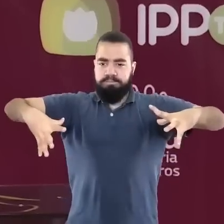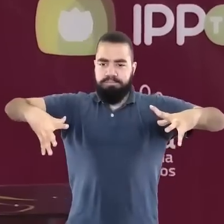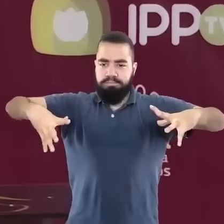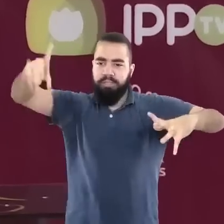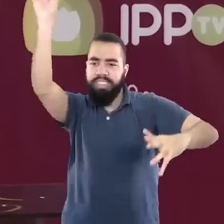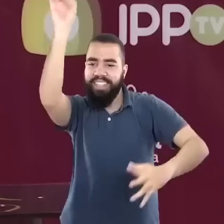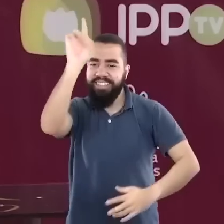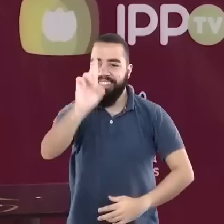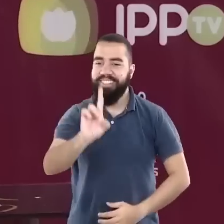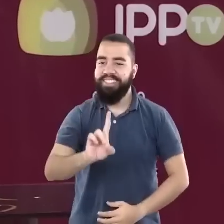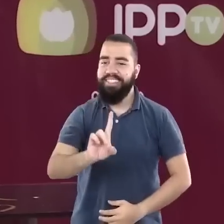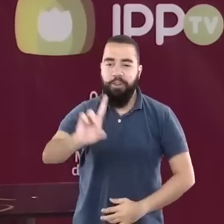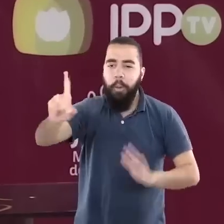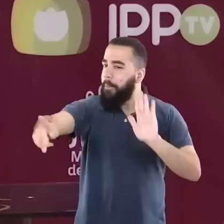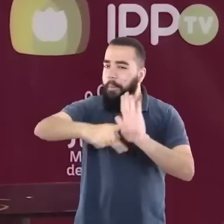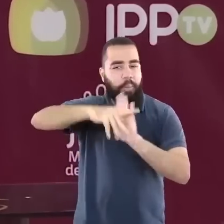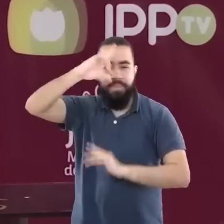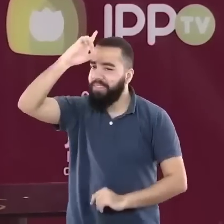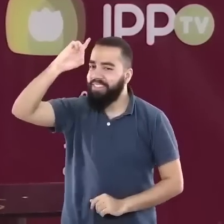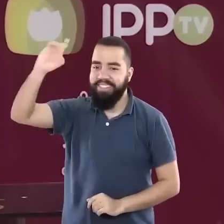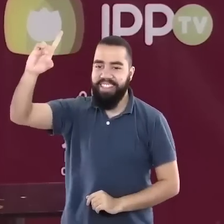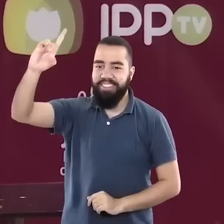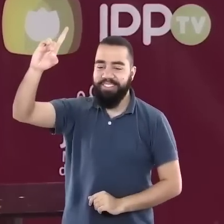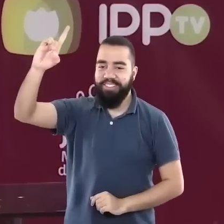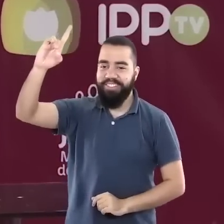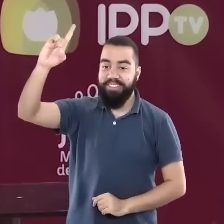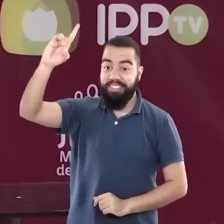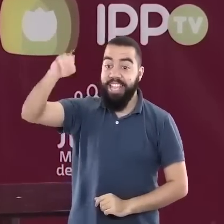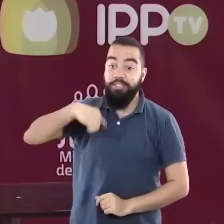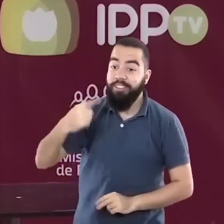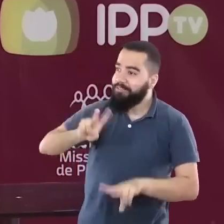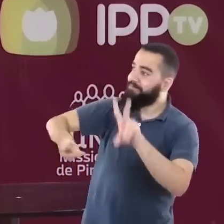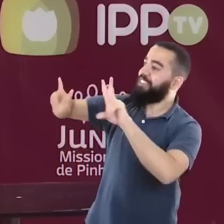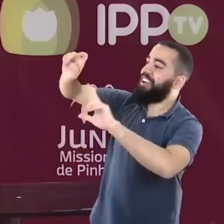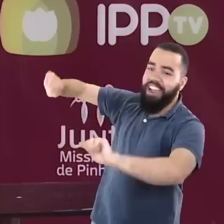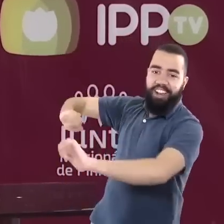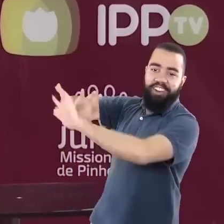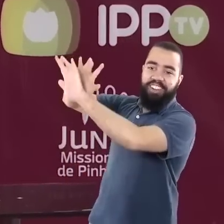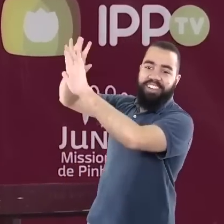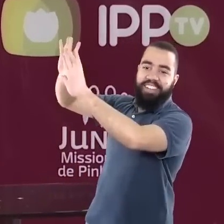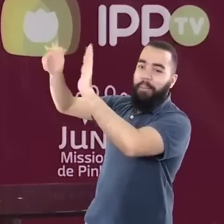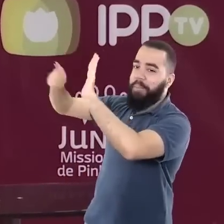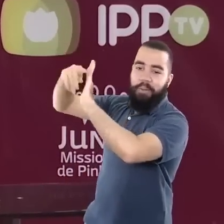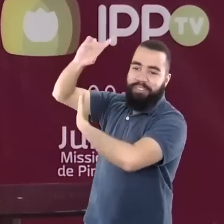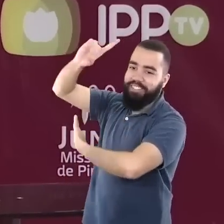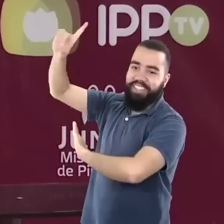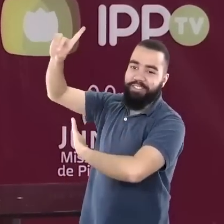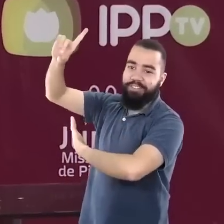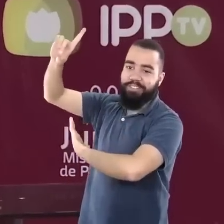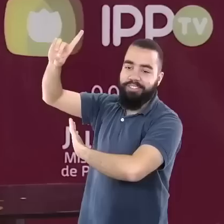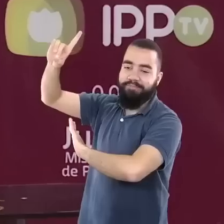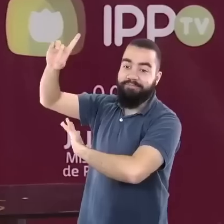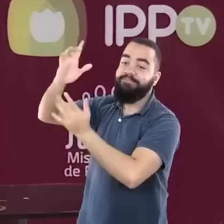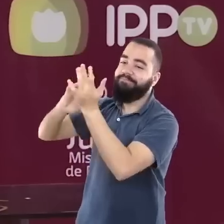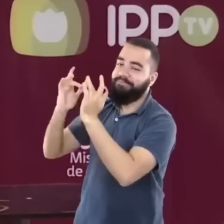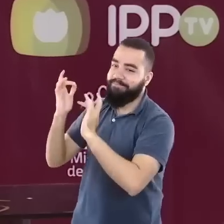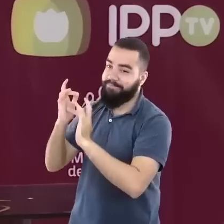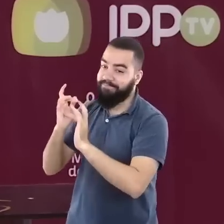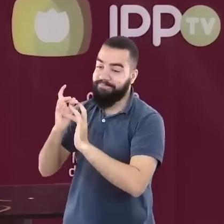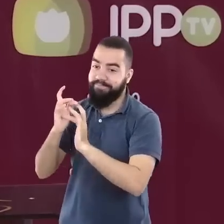e Vimos a sua glória glória como dirigente do pai atos nos apresenta Jesus